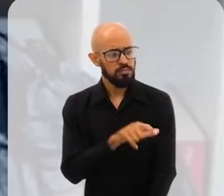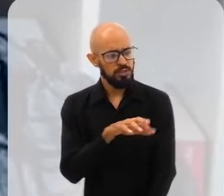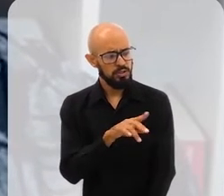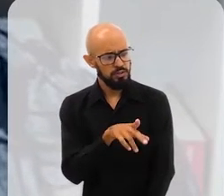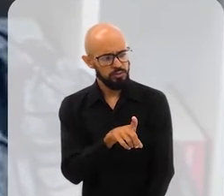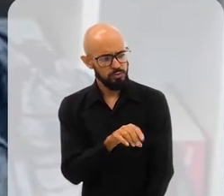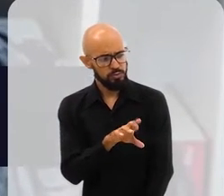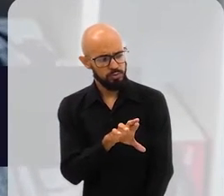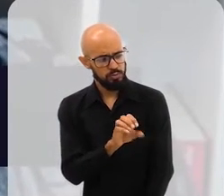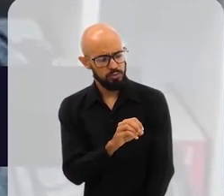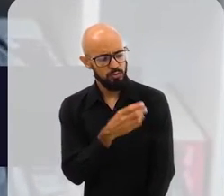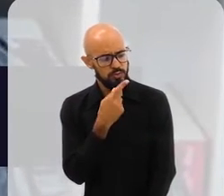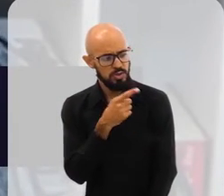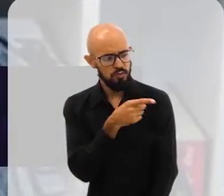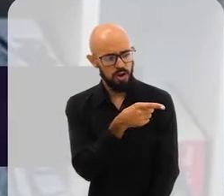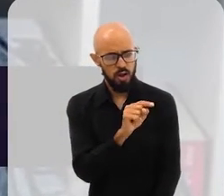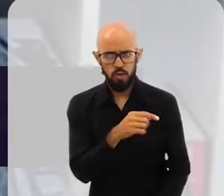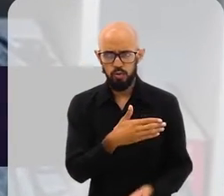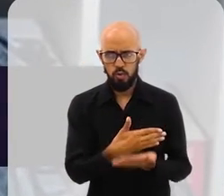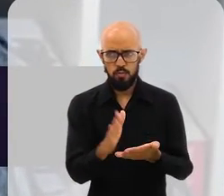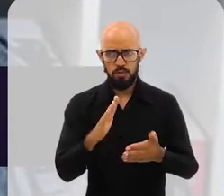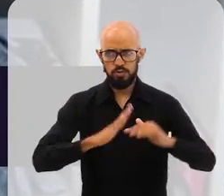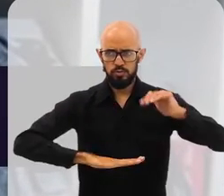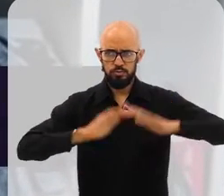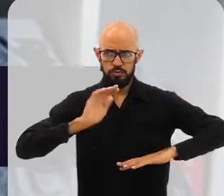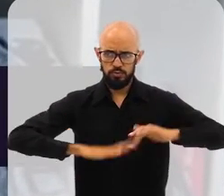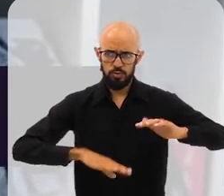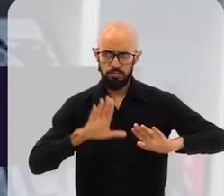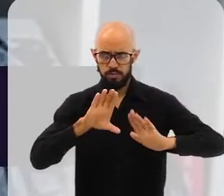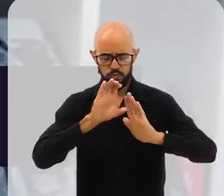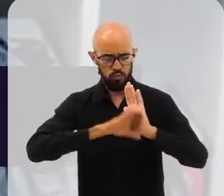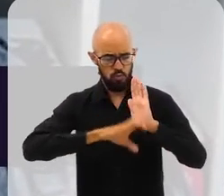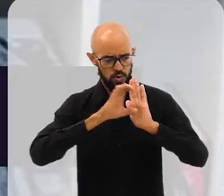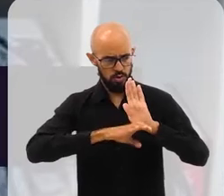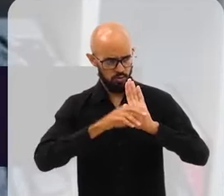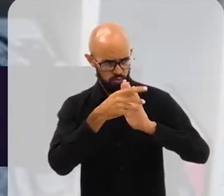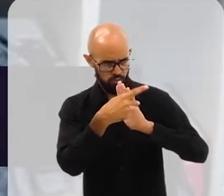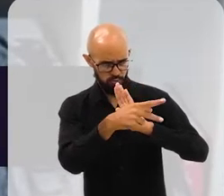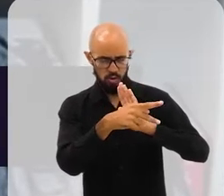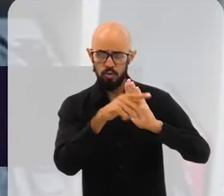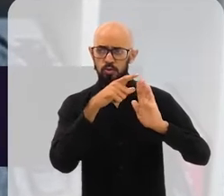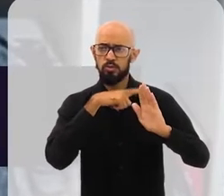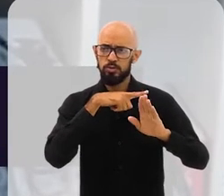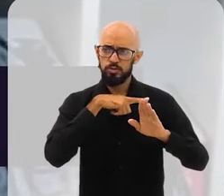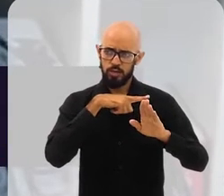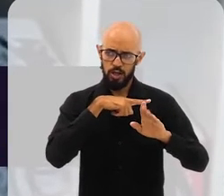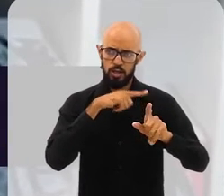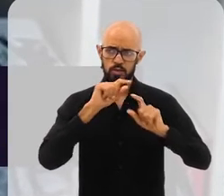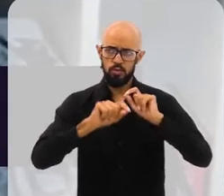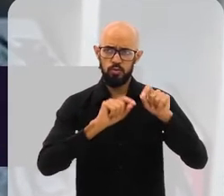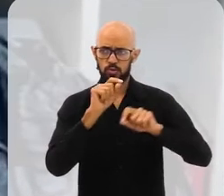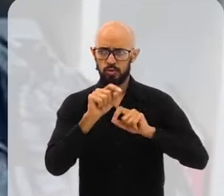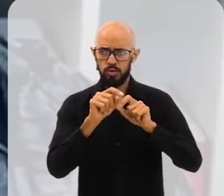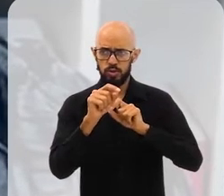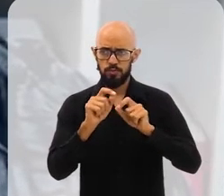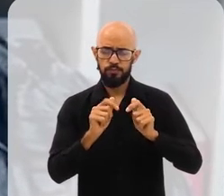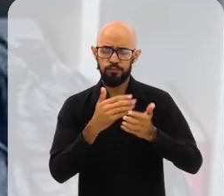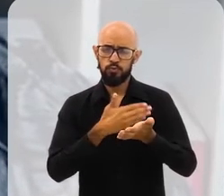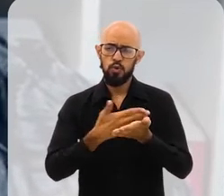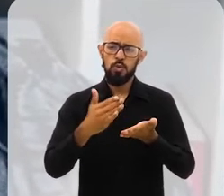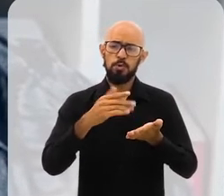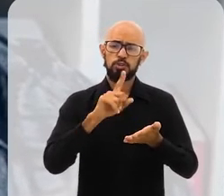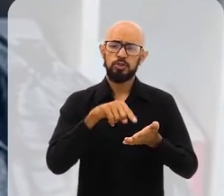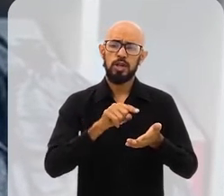E aí onde você me falou pouco sobre o início da sua carreira mas no seu currículo consta como muito destaque da